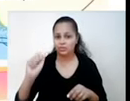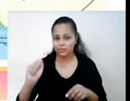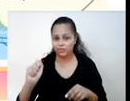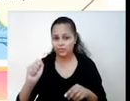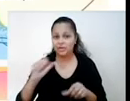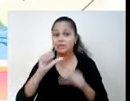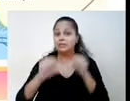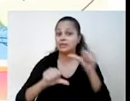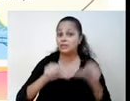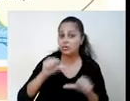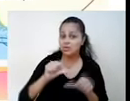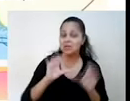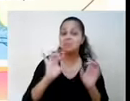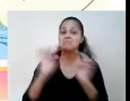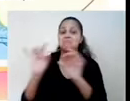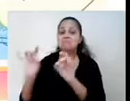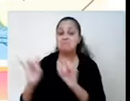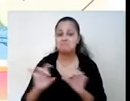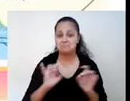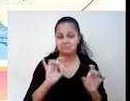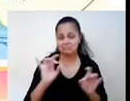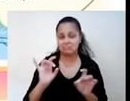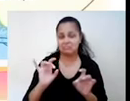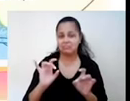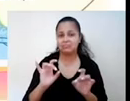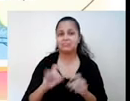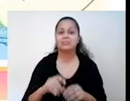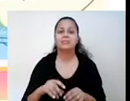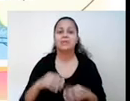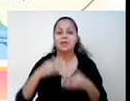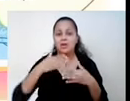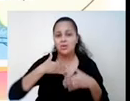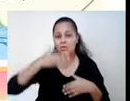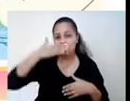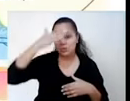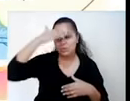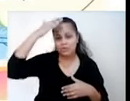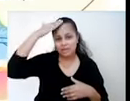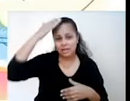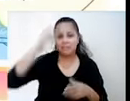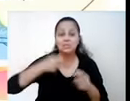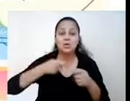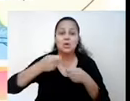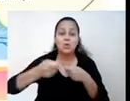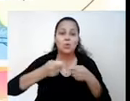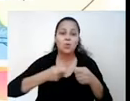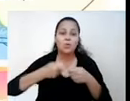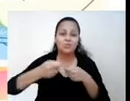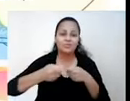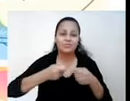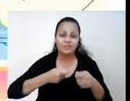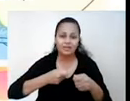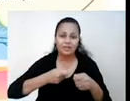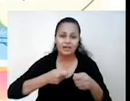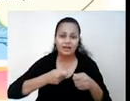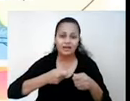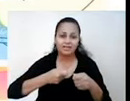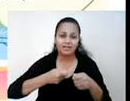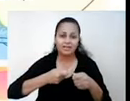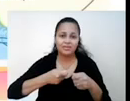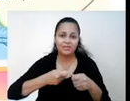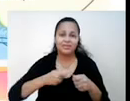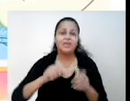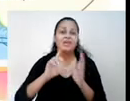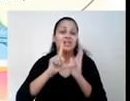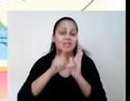dos produtos vindos do Oriente, ok? Os árabes controlavam as rotas terrestres até o Oriente e revendiam